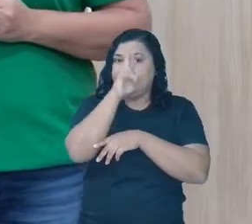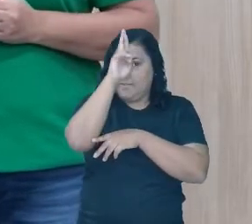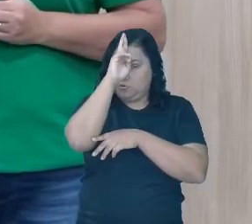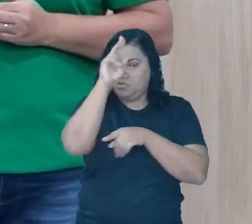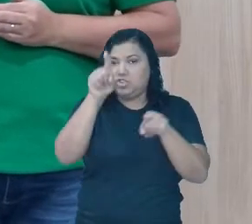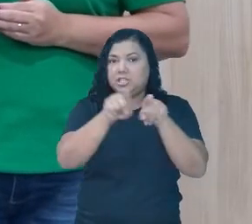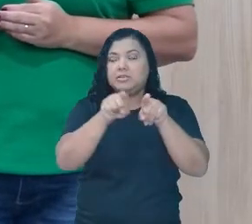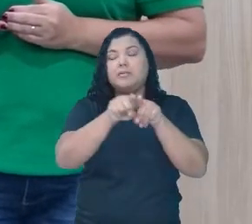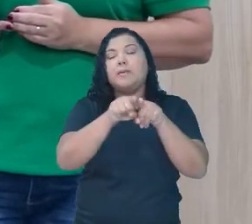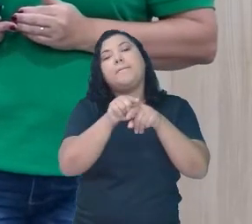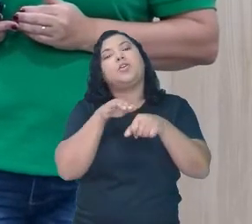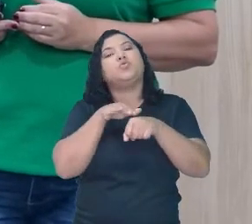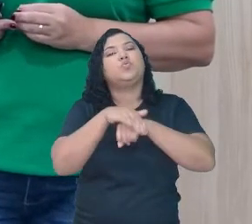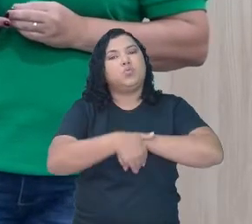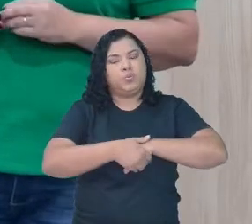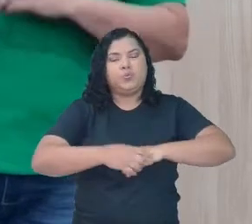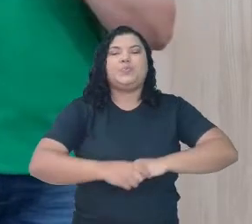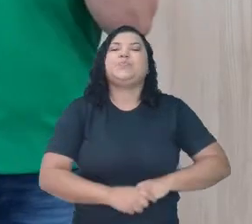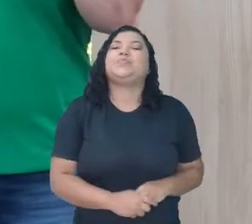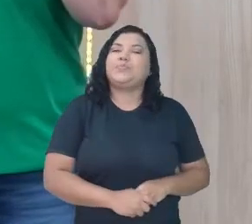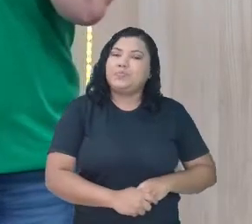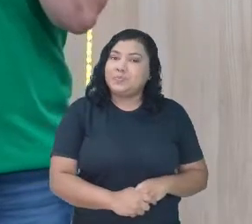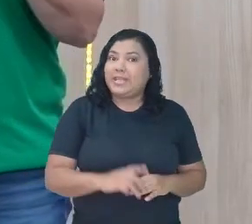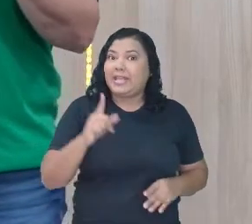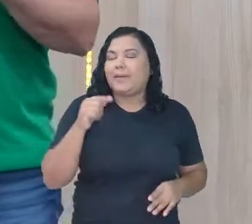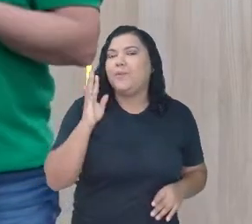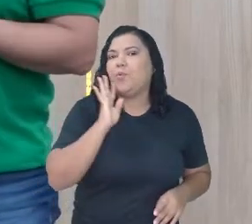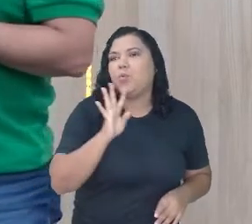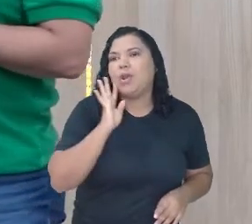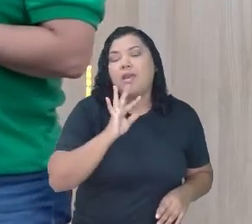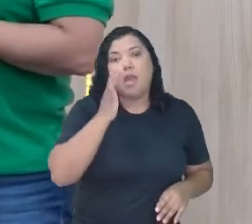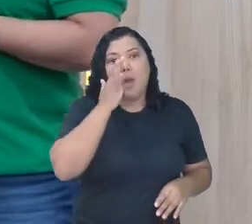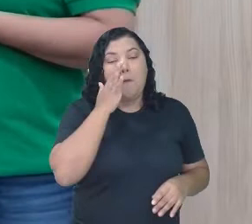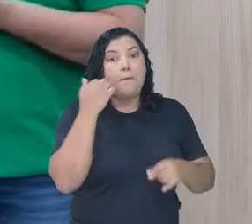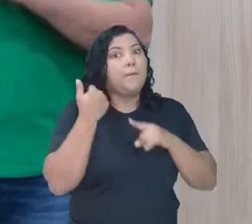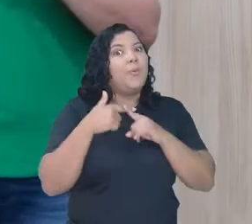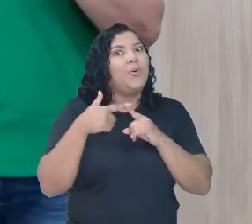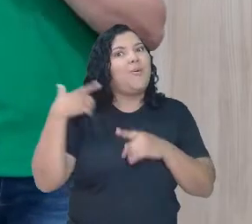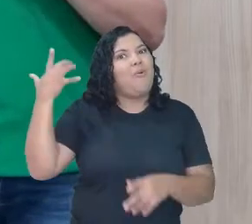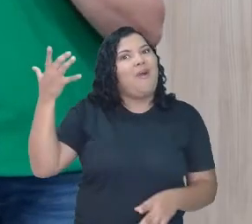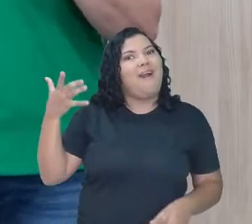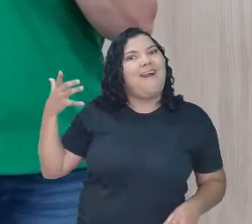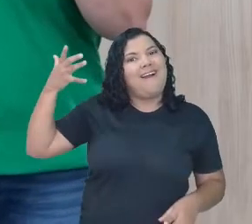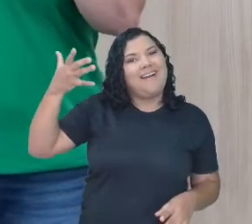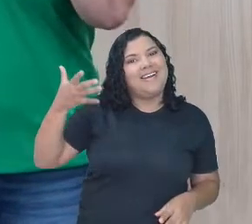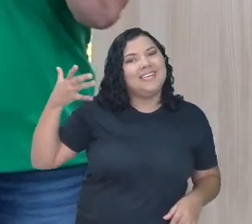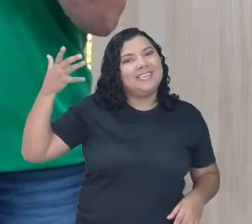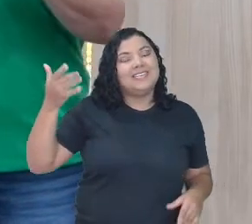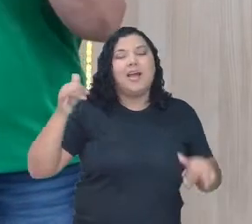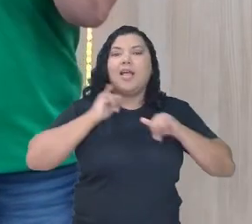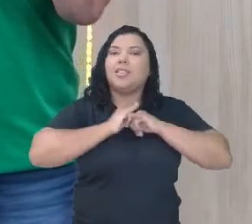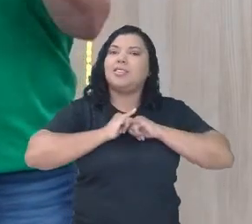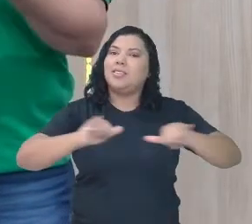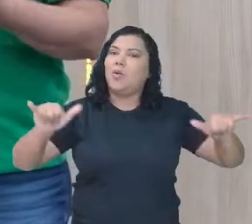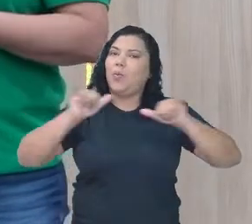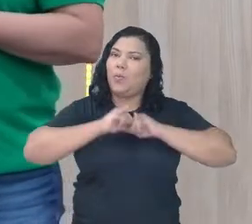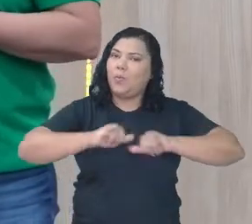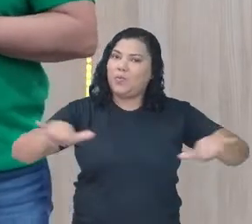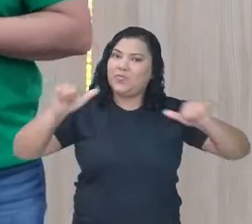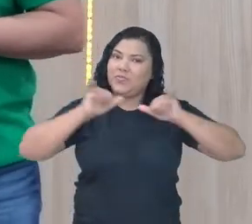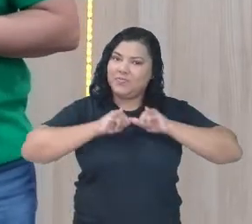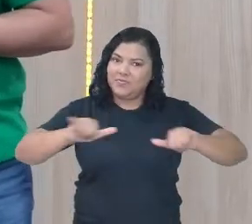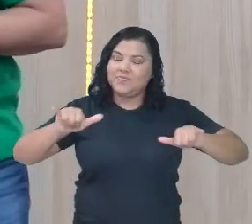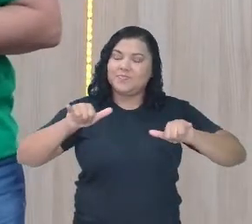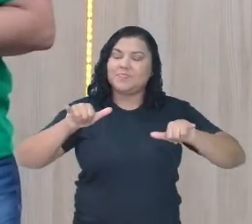à noite. E é interessante porque era através do rádio que essas notícias, essas